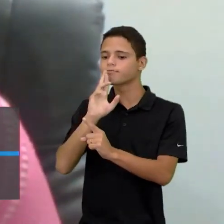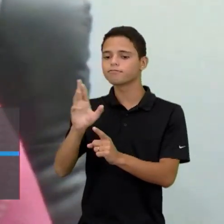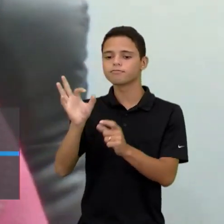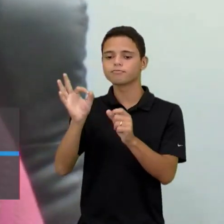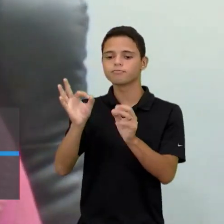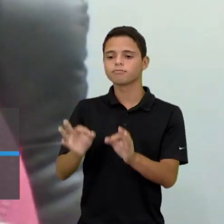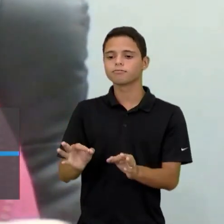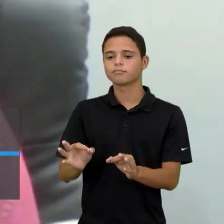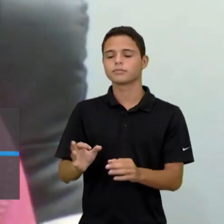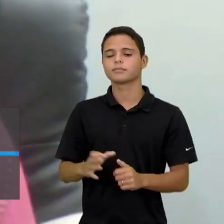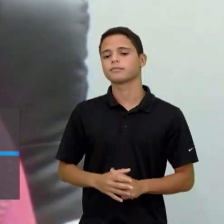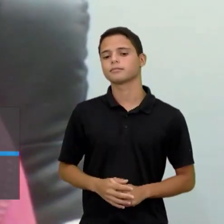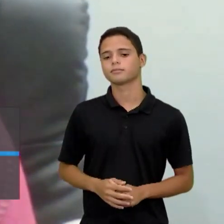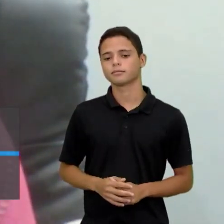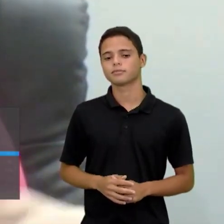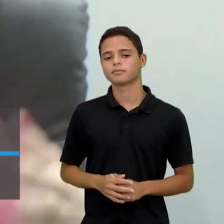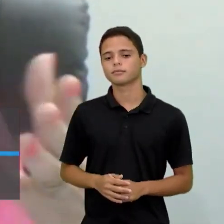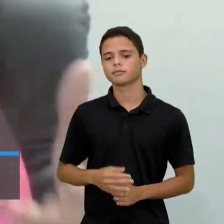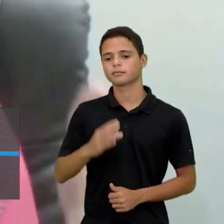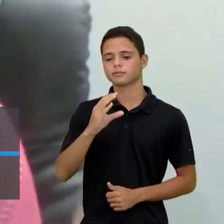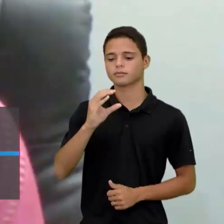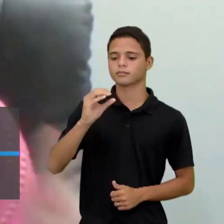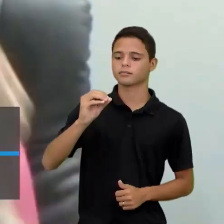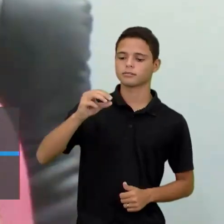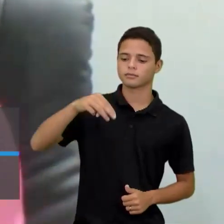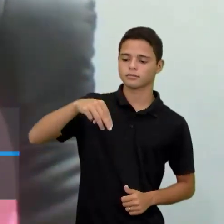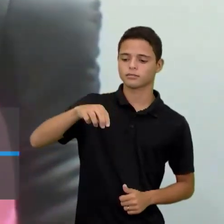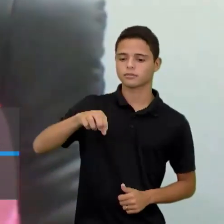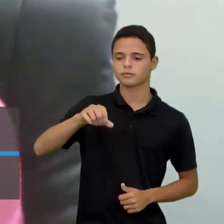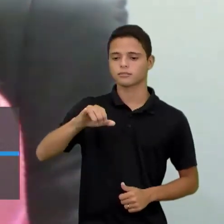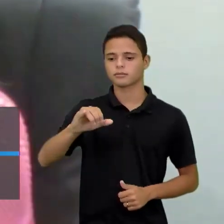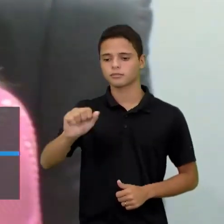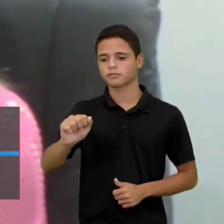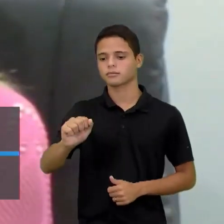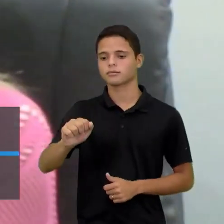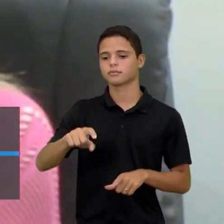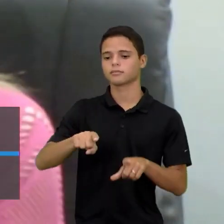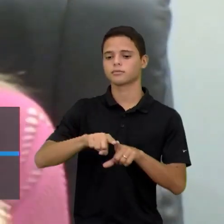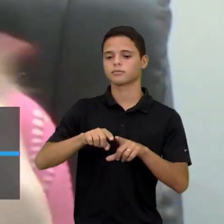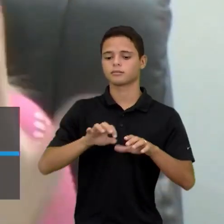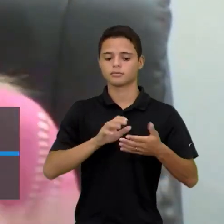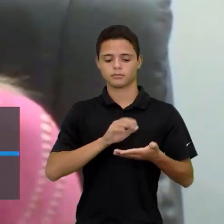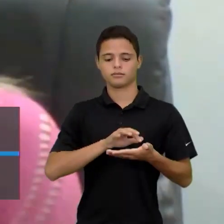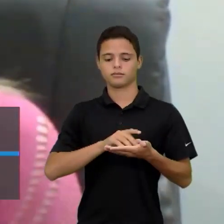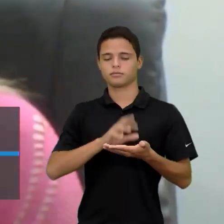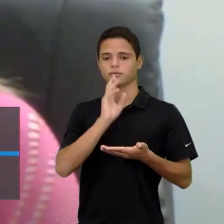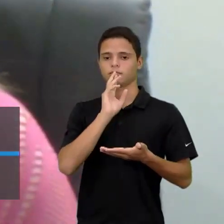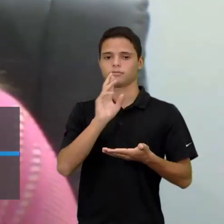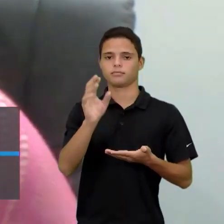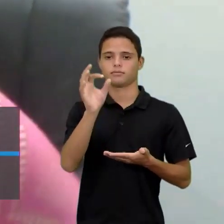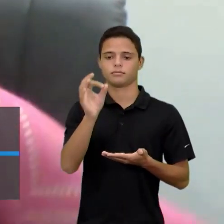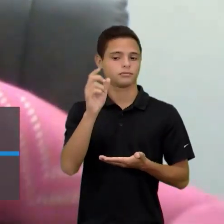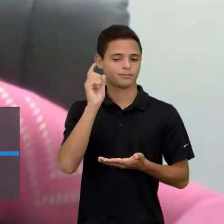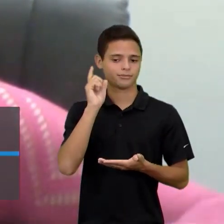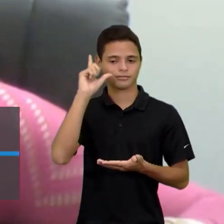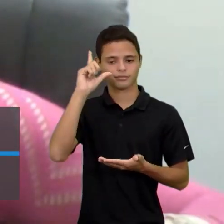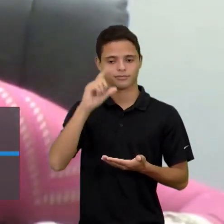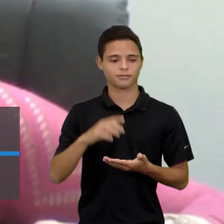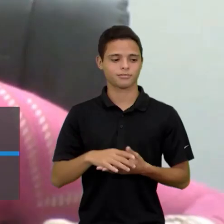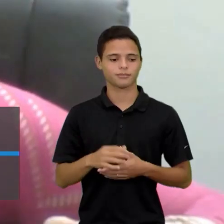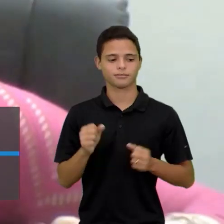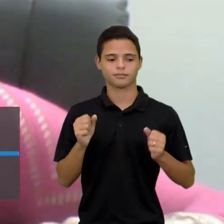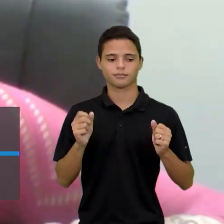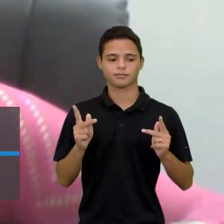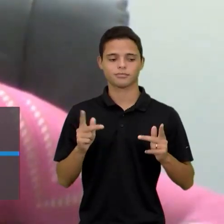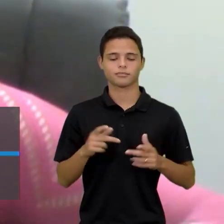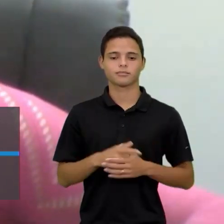que o professor precisa. Com a colmeia de teclado e com o teclado, ele consegue dar a resposta que o professor precisa,